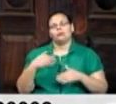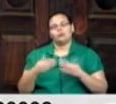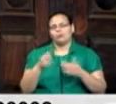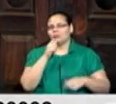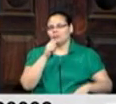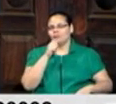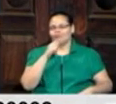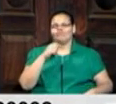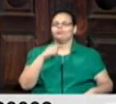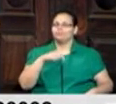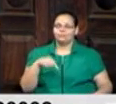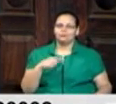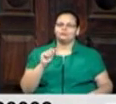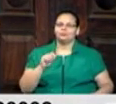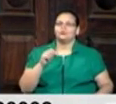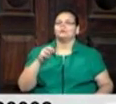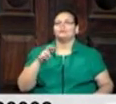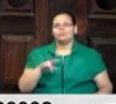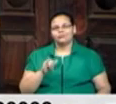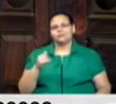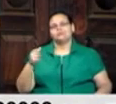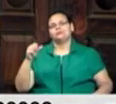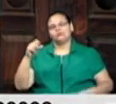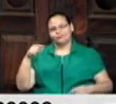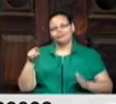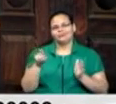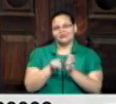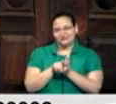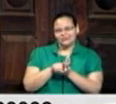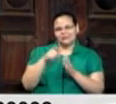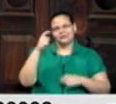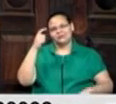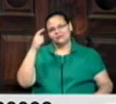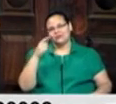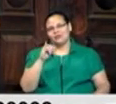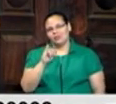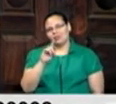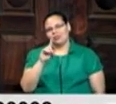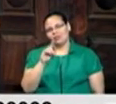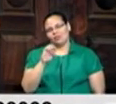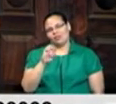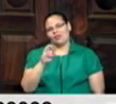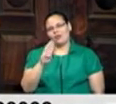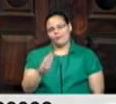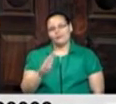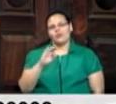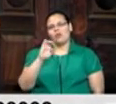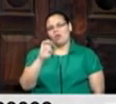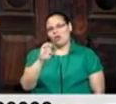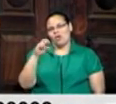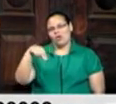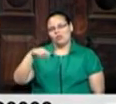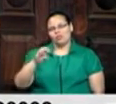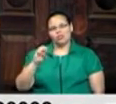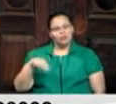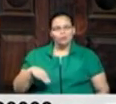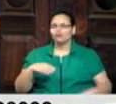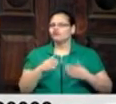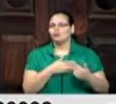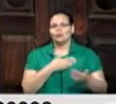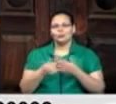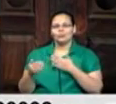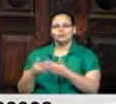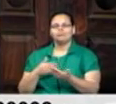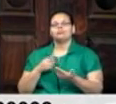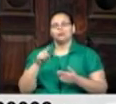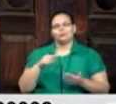mais, vamos somar resultados negativos de IDEB, de ENEM e de qualquer outro método que o governo